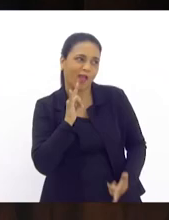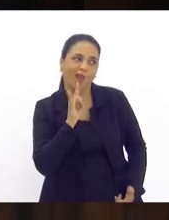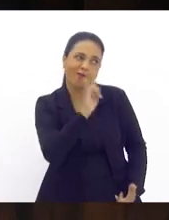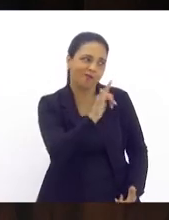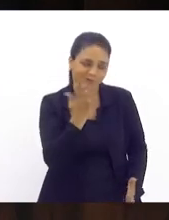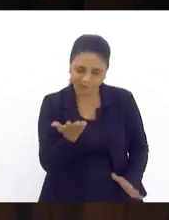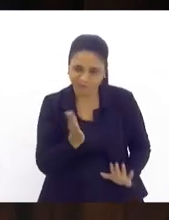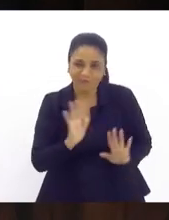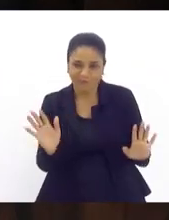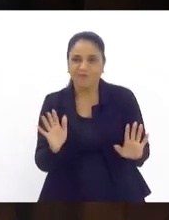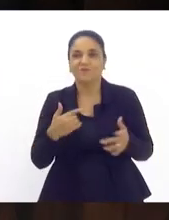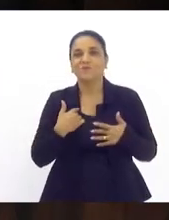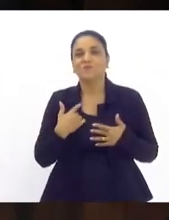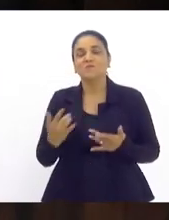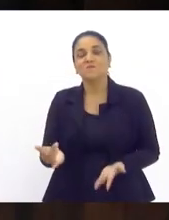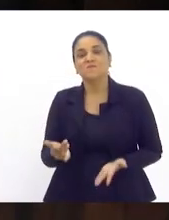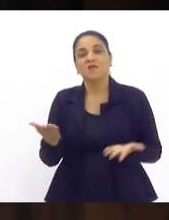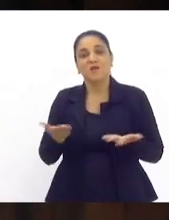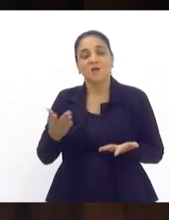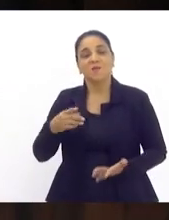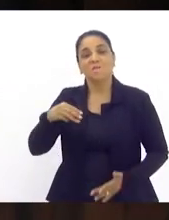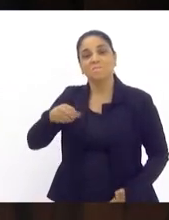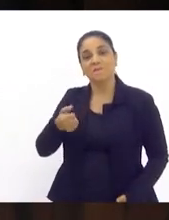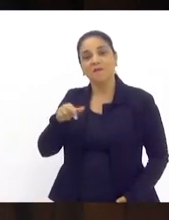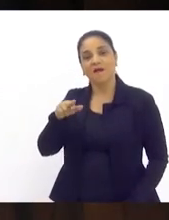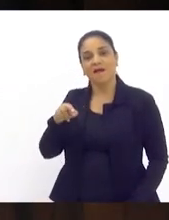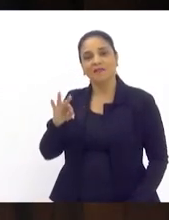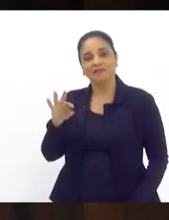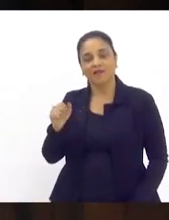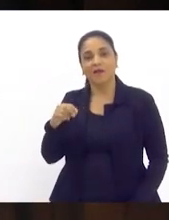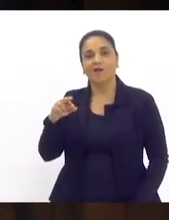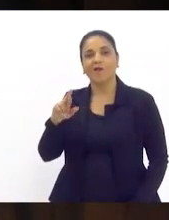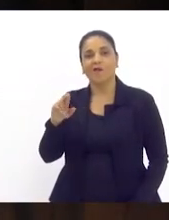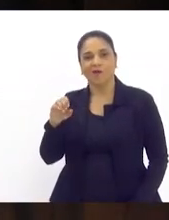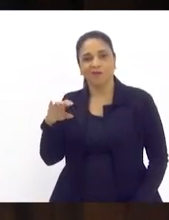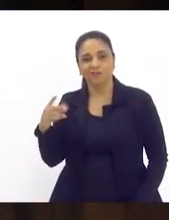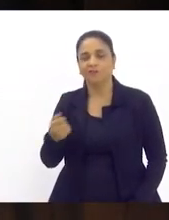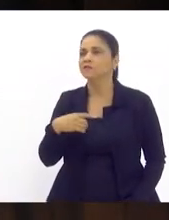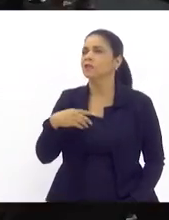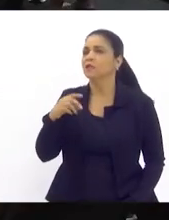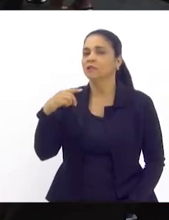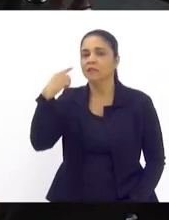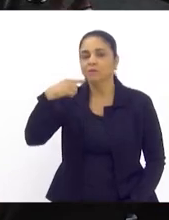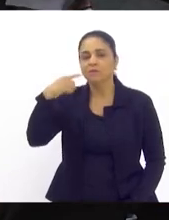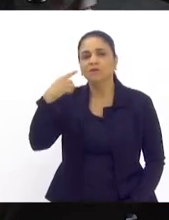Sérgio Fernandes está presente, Marta Rocha. Cadê o deputado Bernardo Rossi?